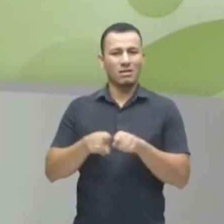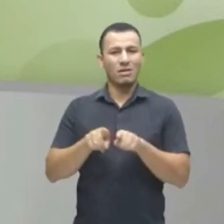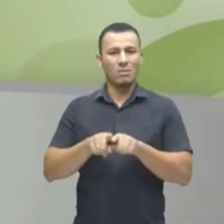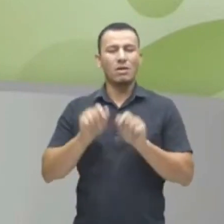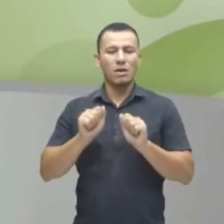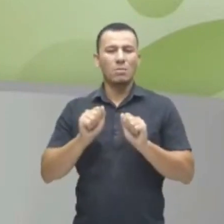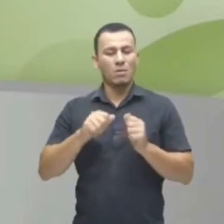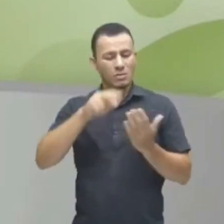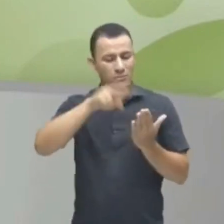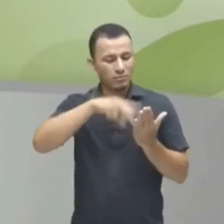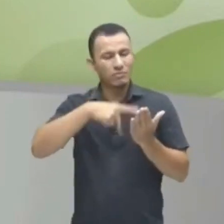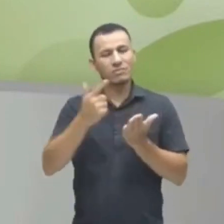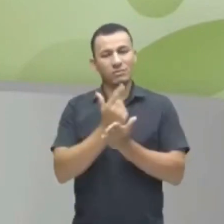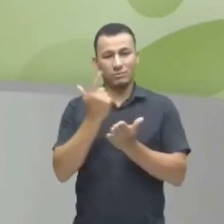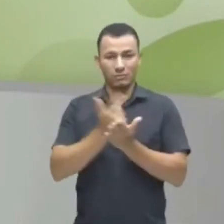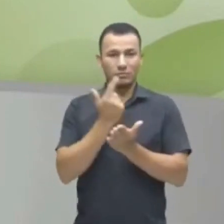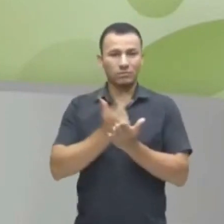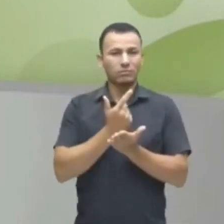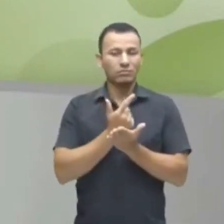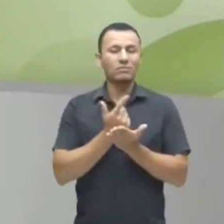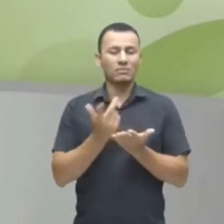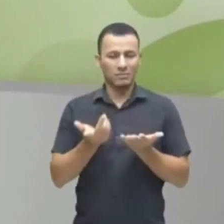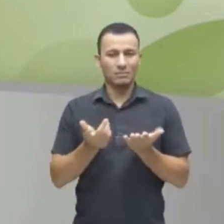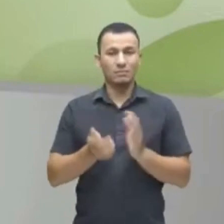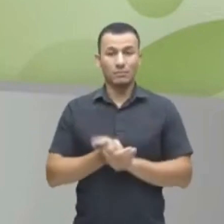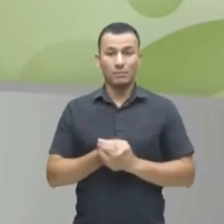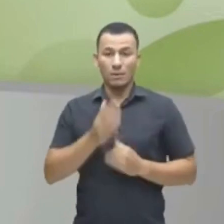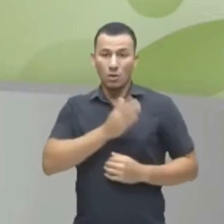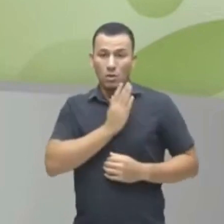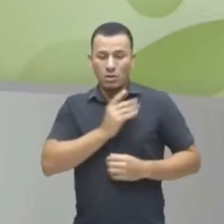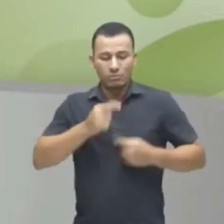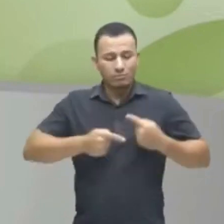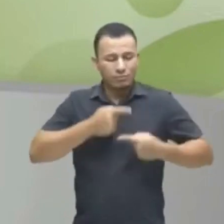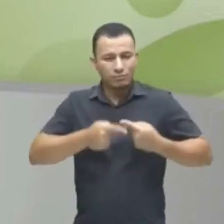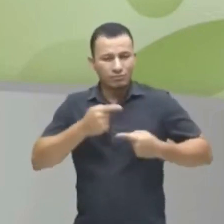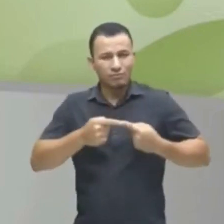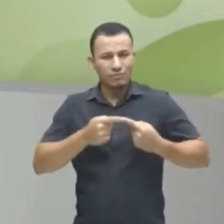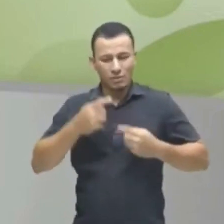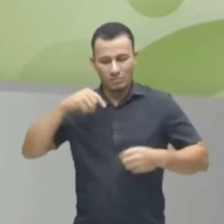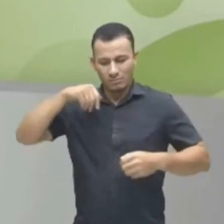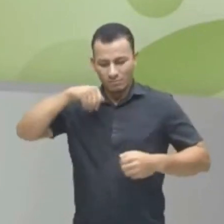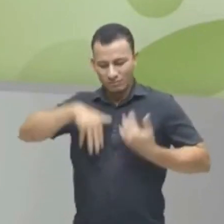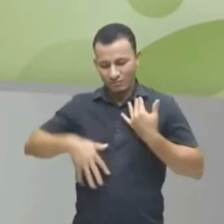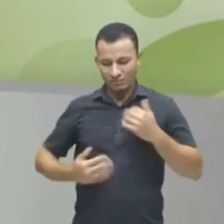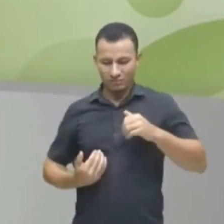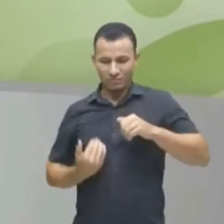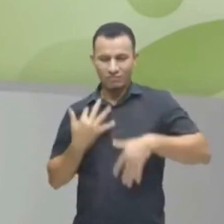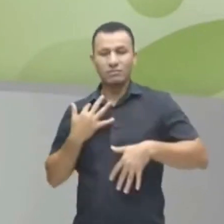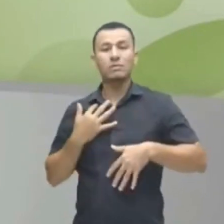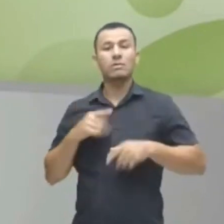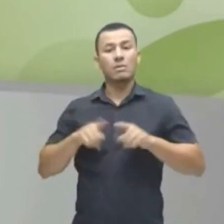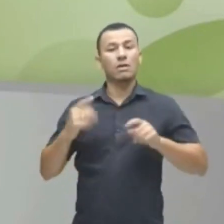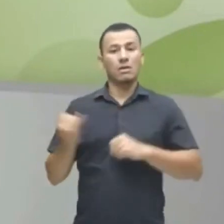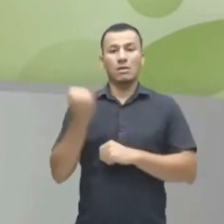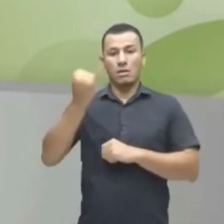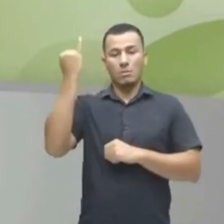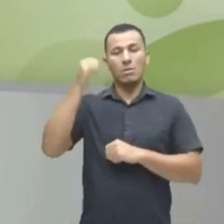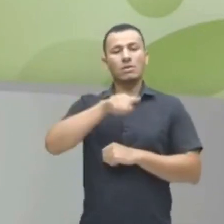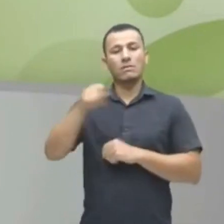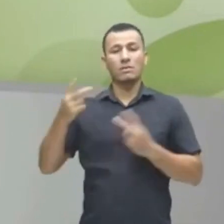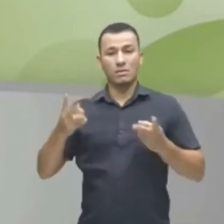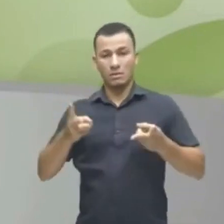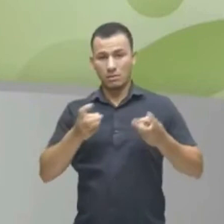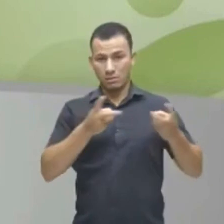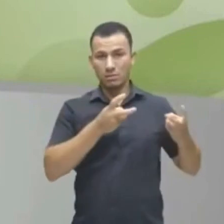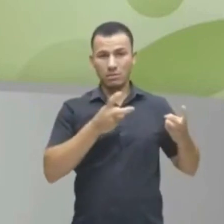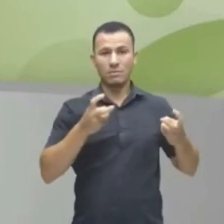dos livros, né? O sistema cardiovascular, ele é um pouco complexo, mas é importante que vocês observem